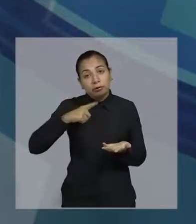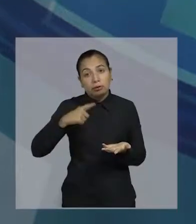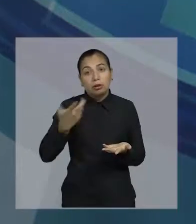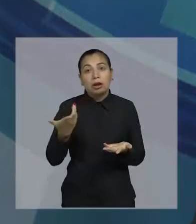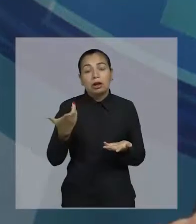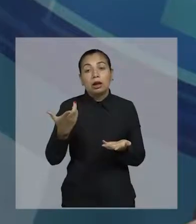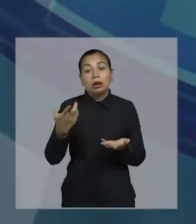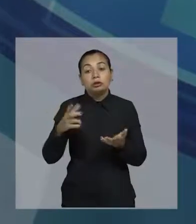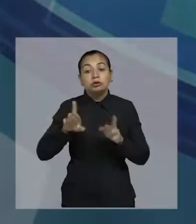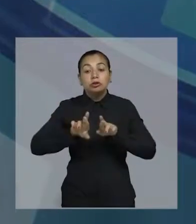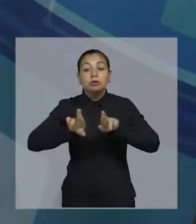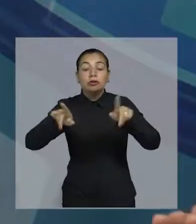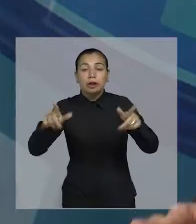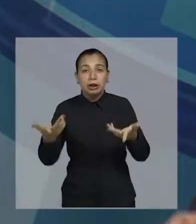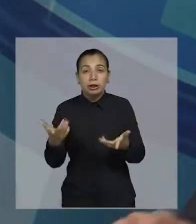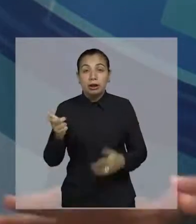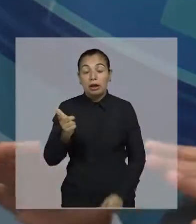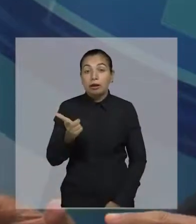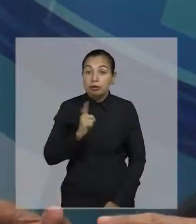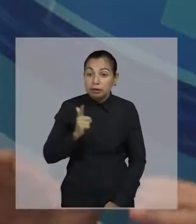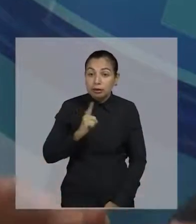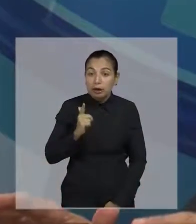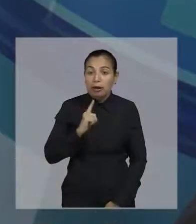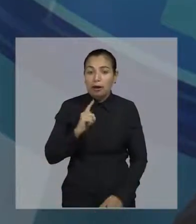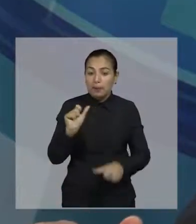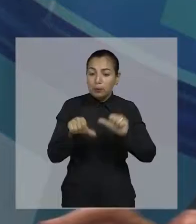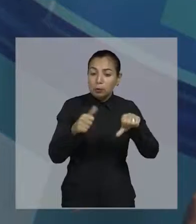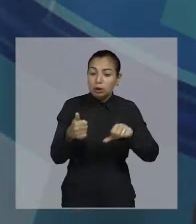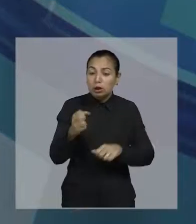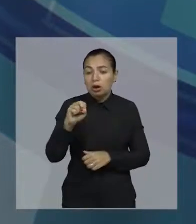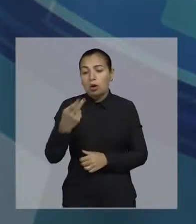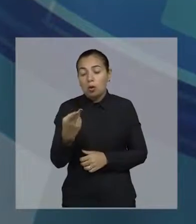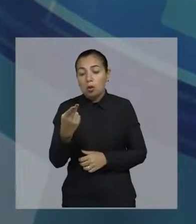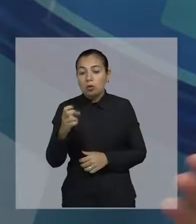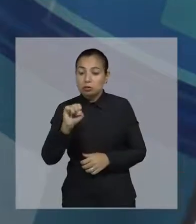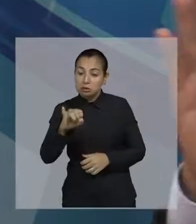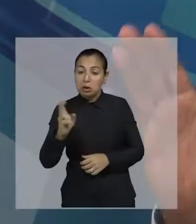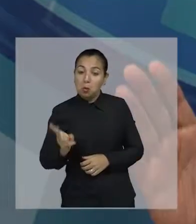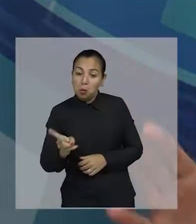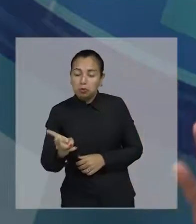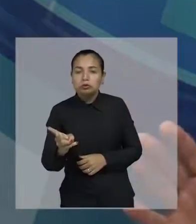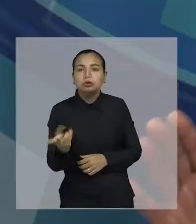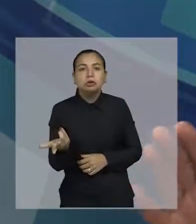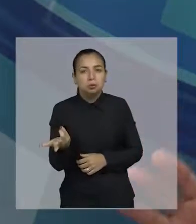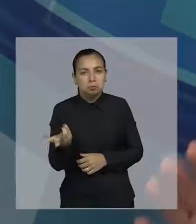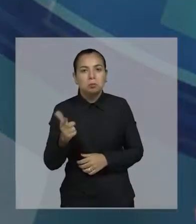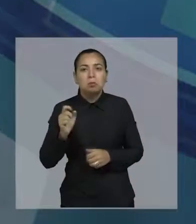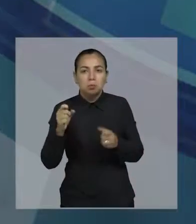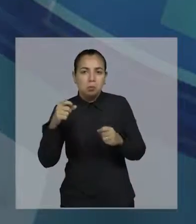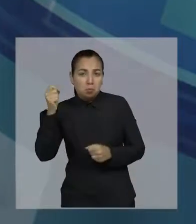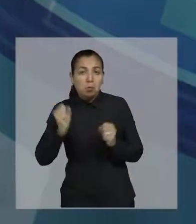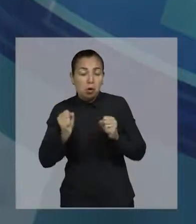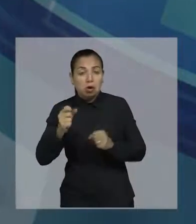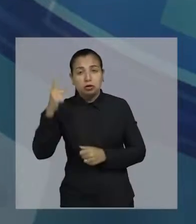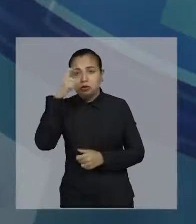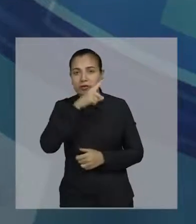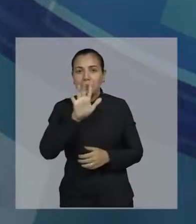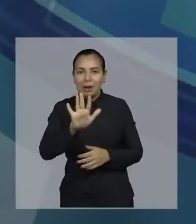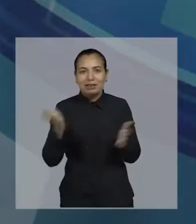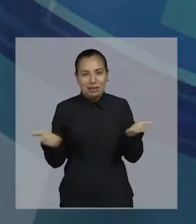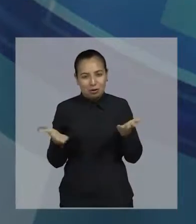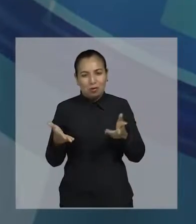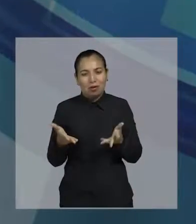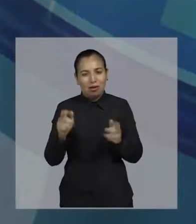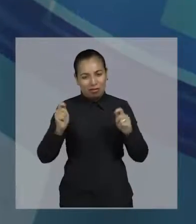história. Se houve uma mudança, a repetição da história fica mais difícil. Ou pelo menos, não se pode avaliar ainda.